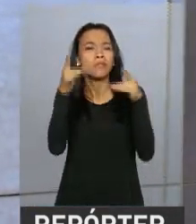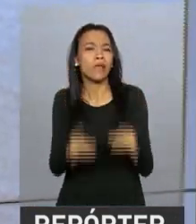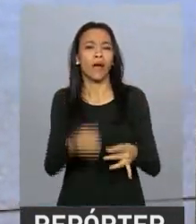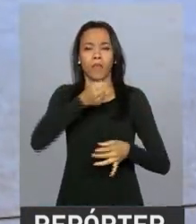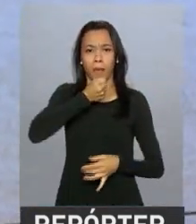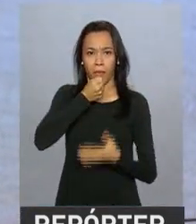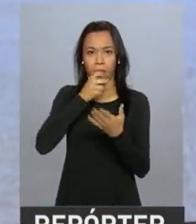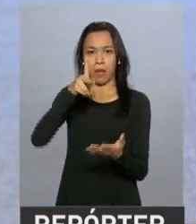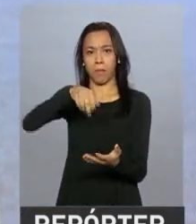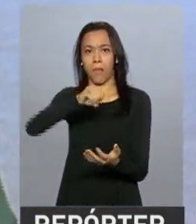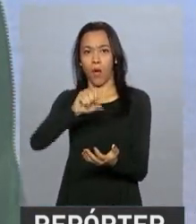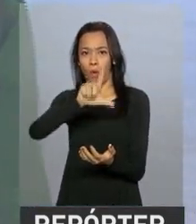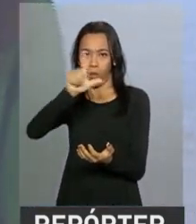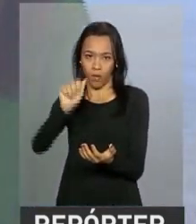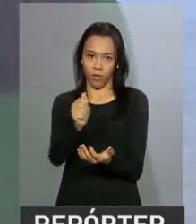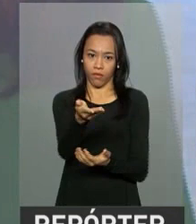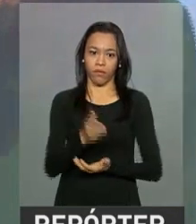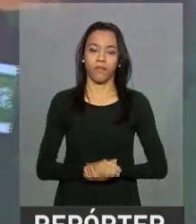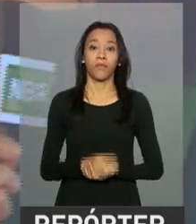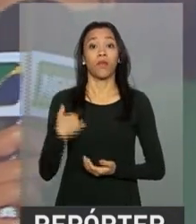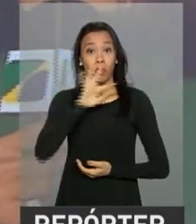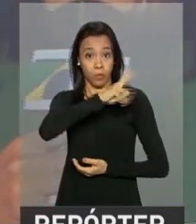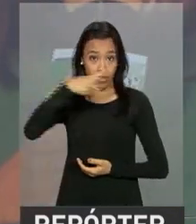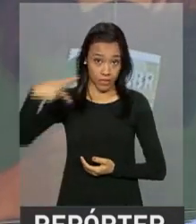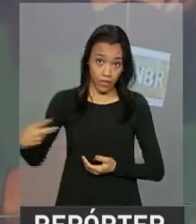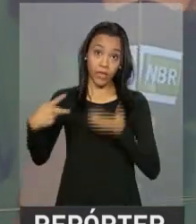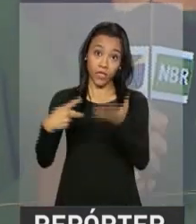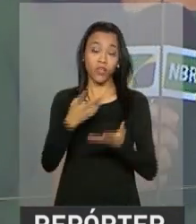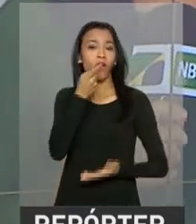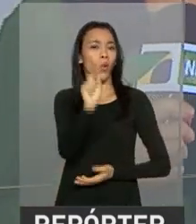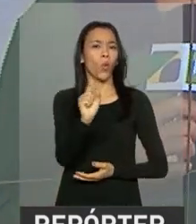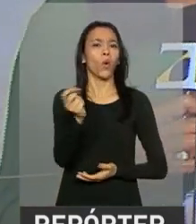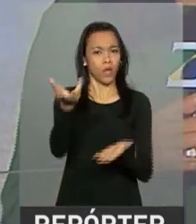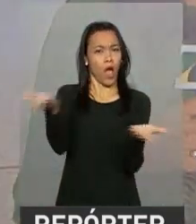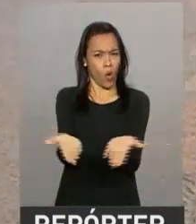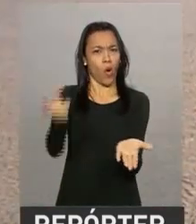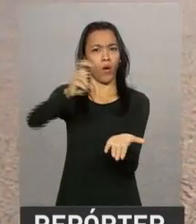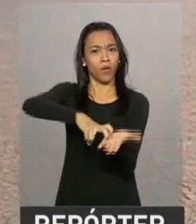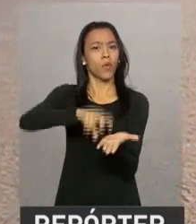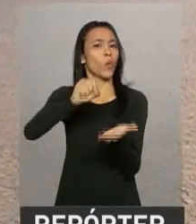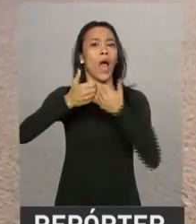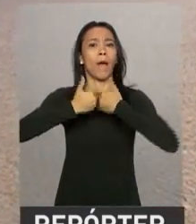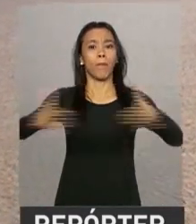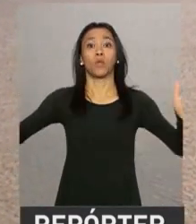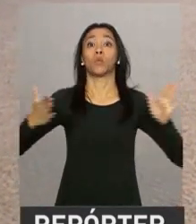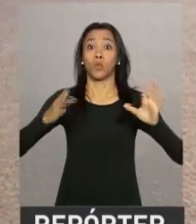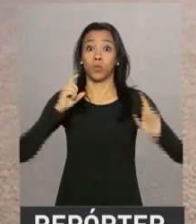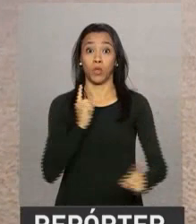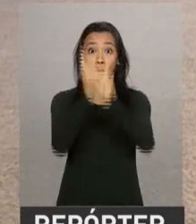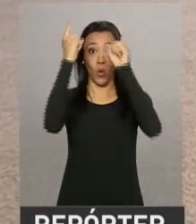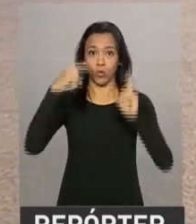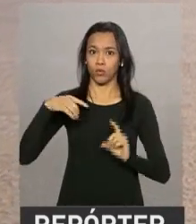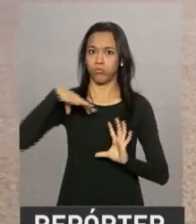Deorte. Oi, Paola. Oi, Daniela. O presidente em exercício Michel Temer falou agora pela manhã na abertura oficial do evento